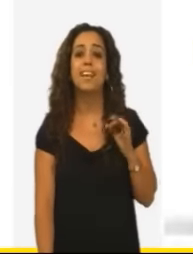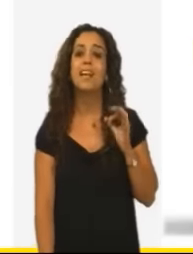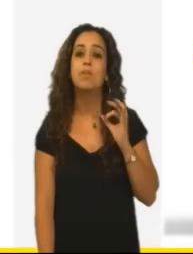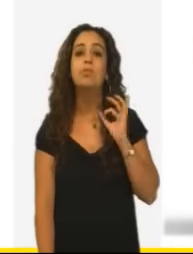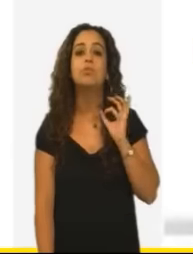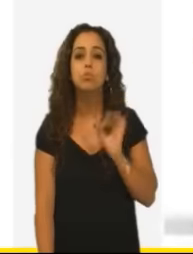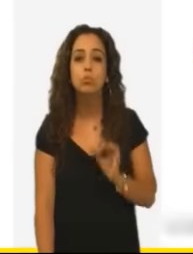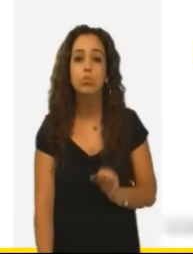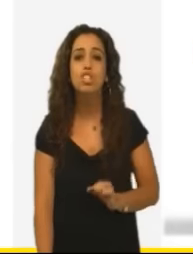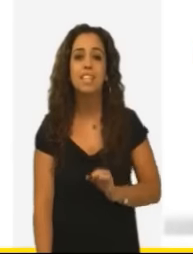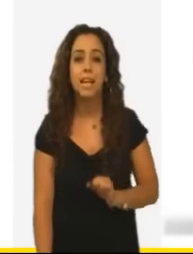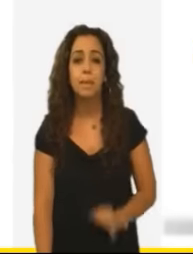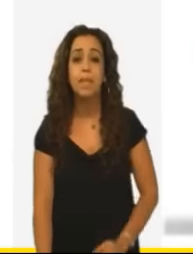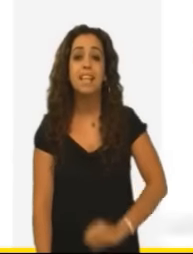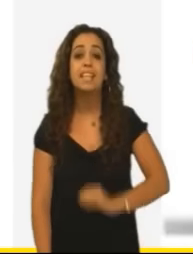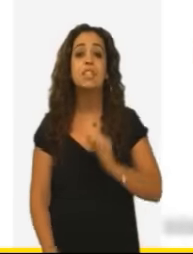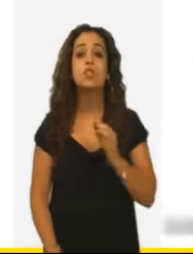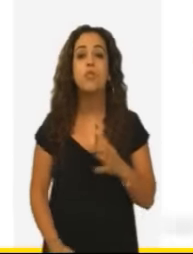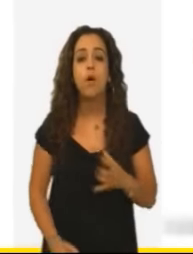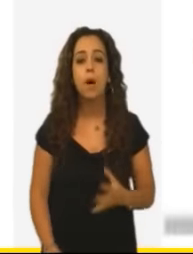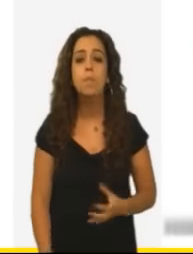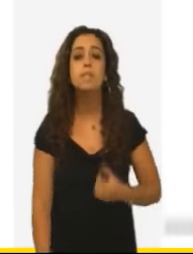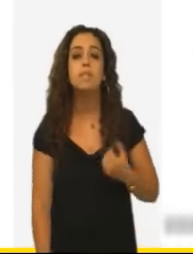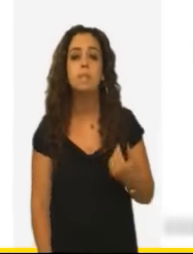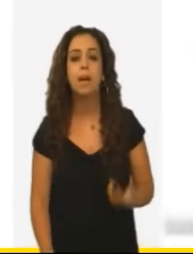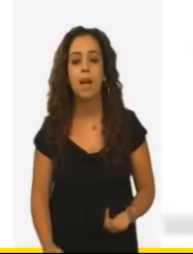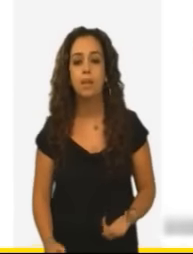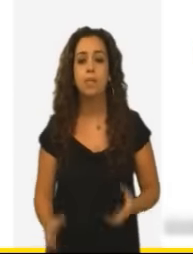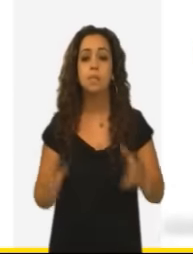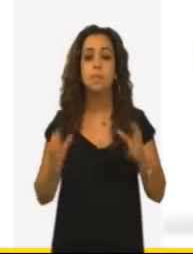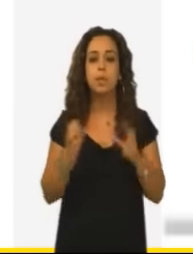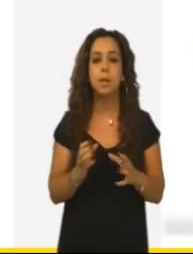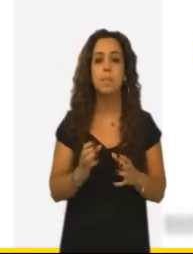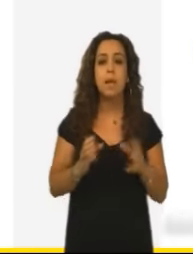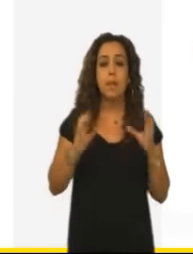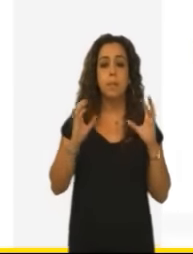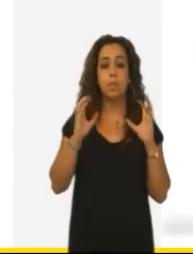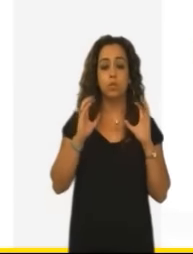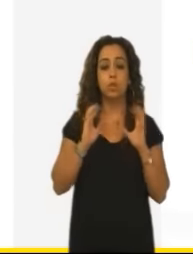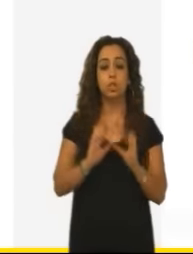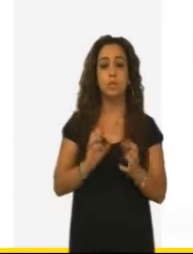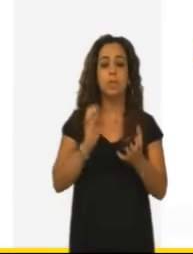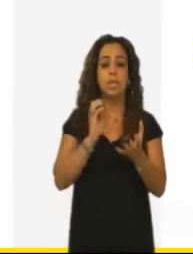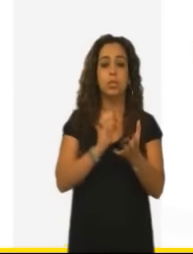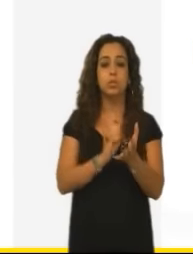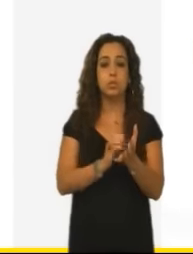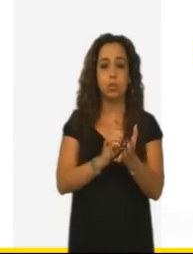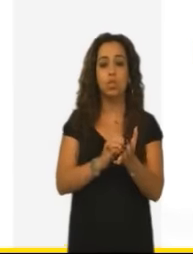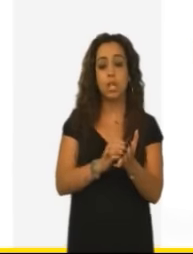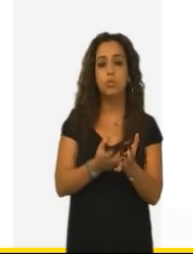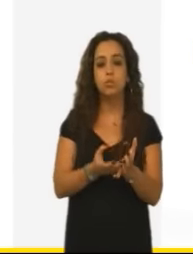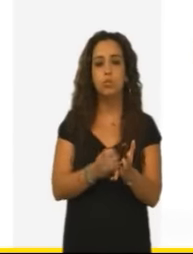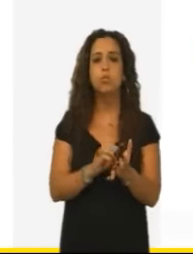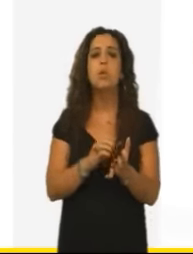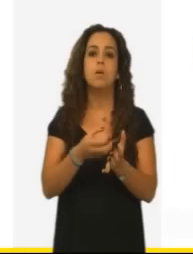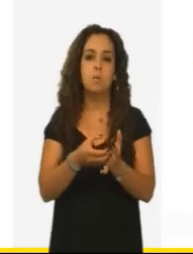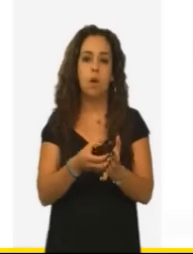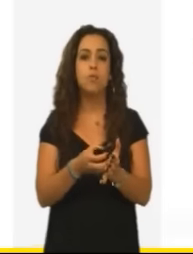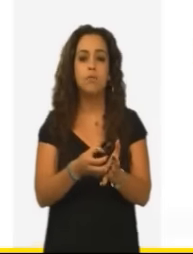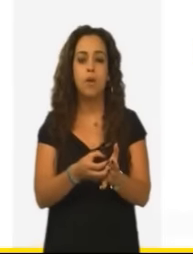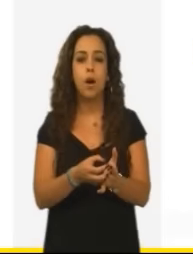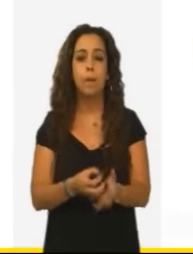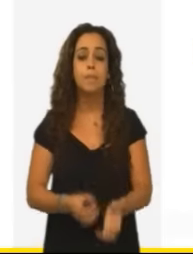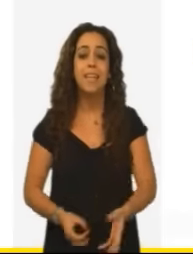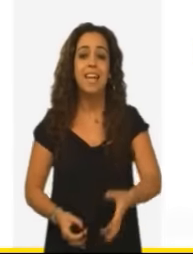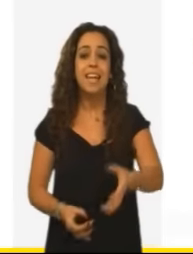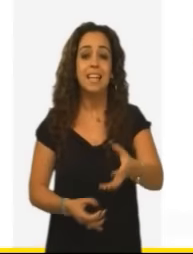pode falar que ela é um estudo de quê? Das formas das palavras. Por quê? Porque a morfologia, logia é estudo,